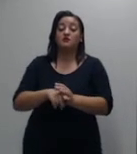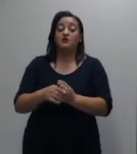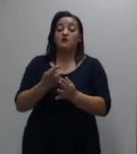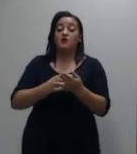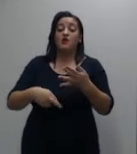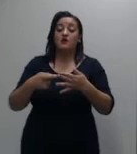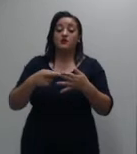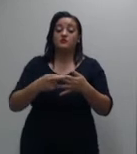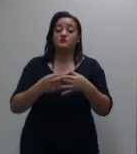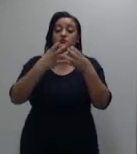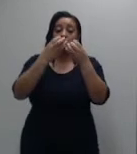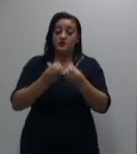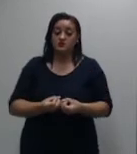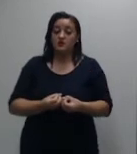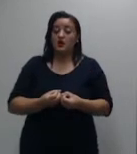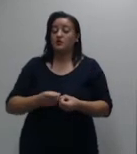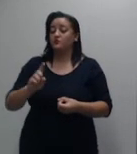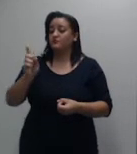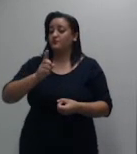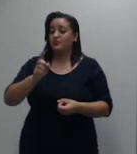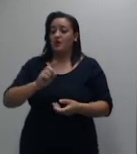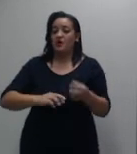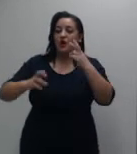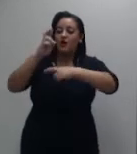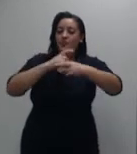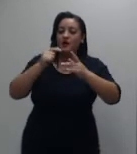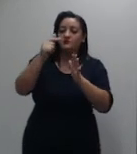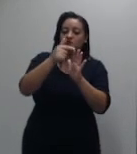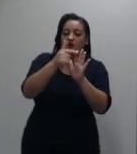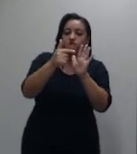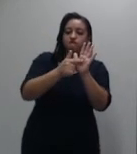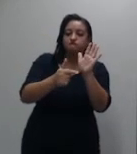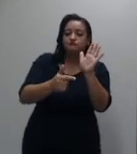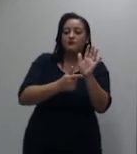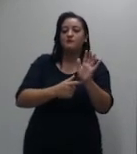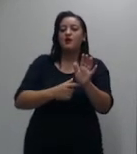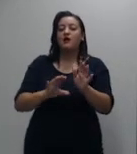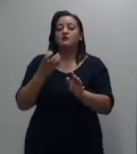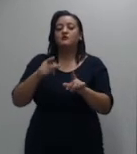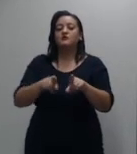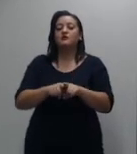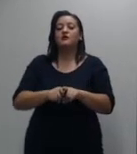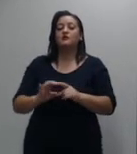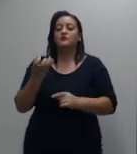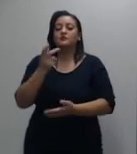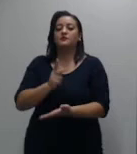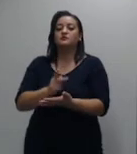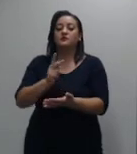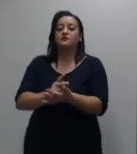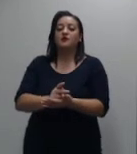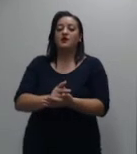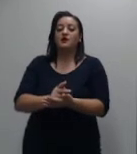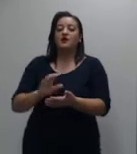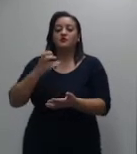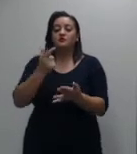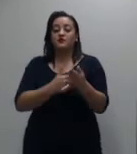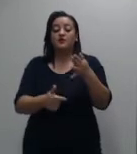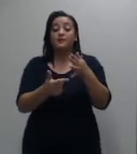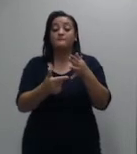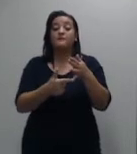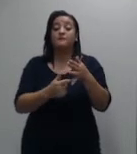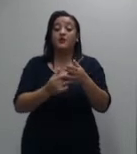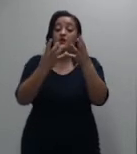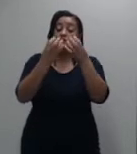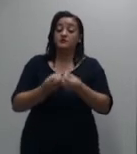conhecido improvido analisando o ponto a ponto restando assim mantida a decisão de primeiro grau e confirmou foi